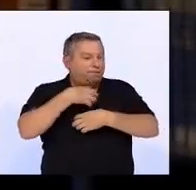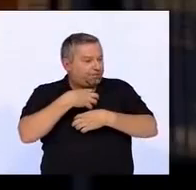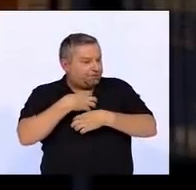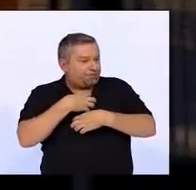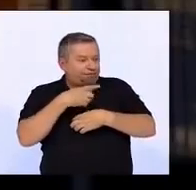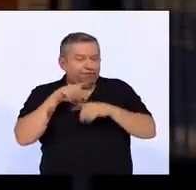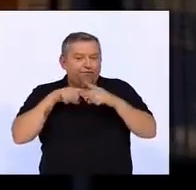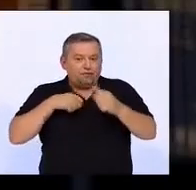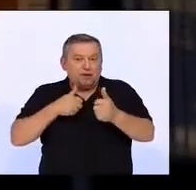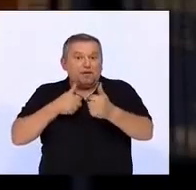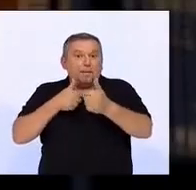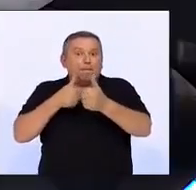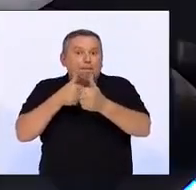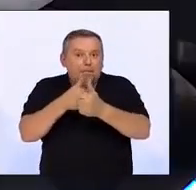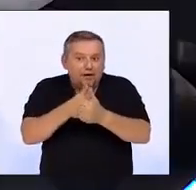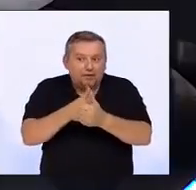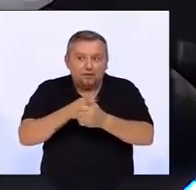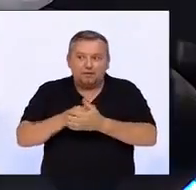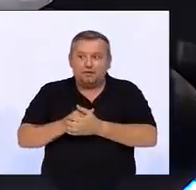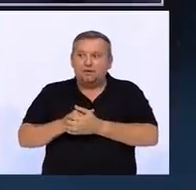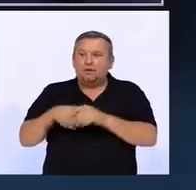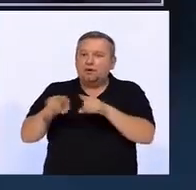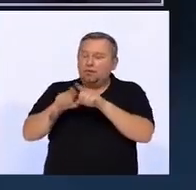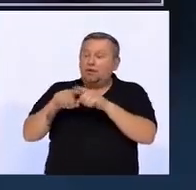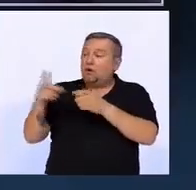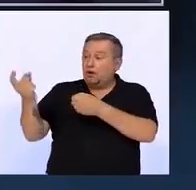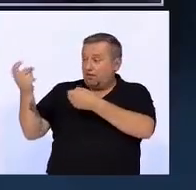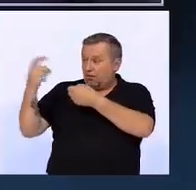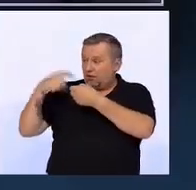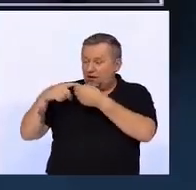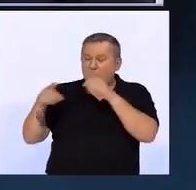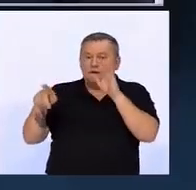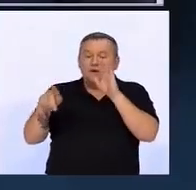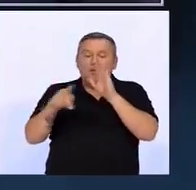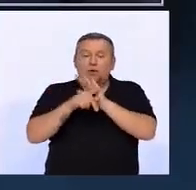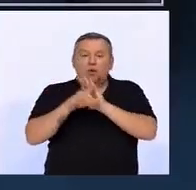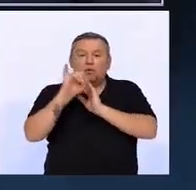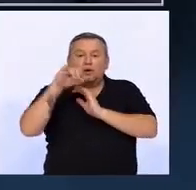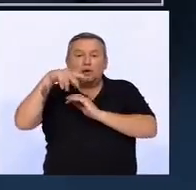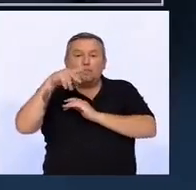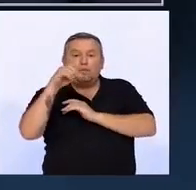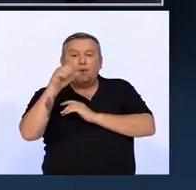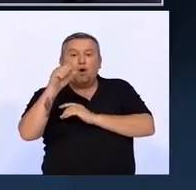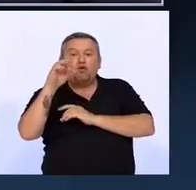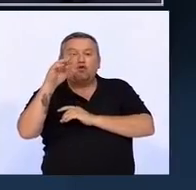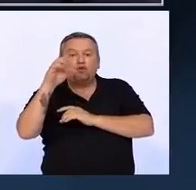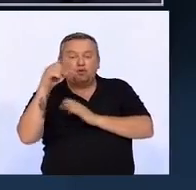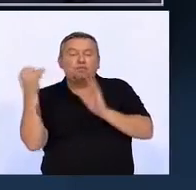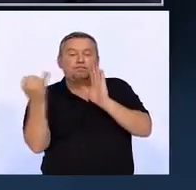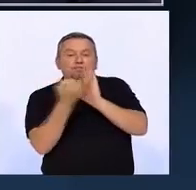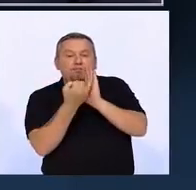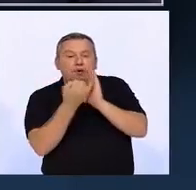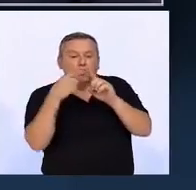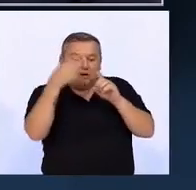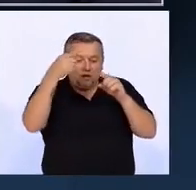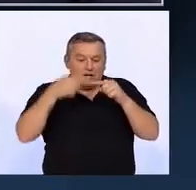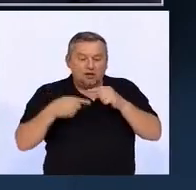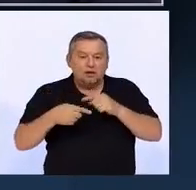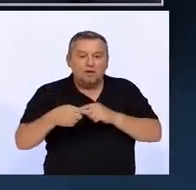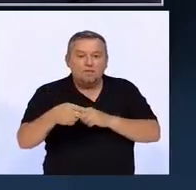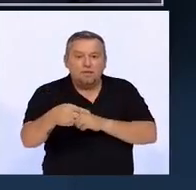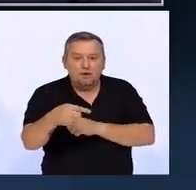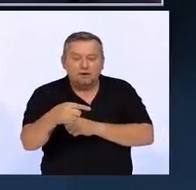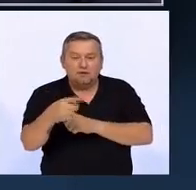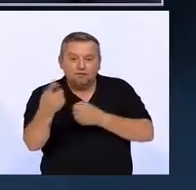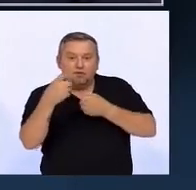acredito, na reta final mesmo. Candidato, eu queria voltar à questão tributária, que inclusive é uma das suas especialidades, porque nessa semana retomou-se